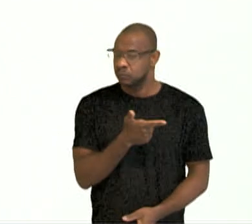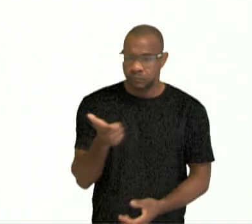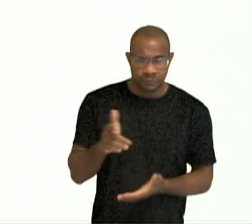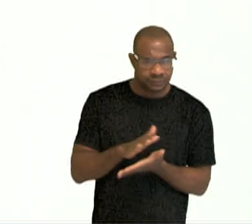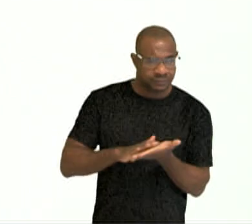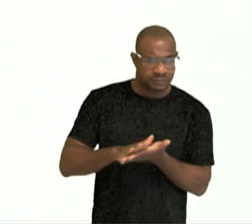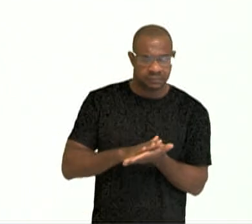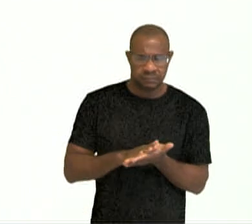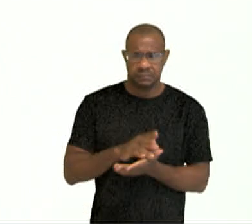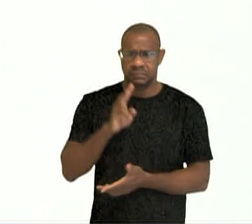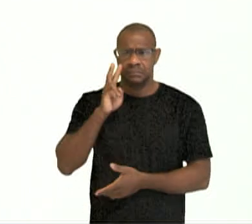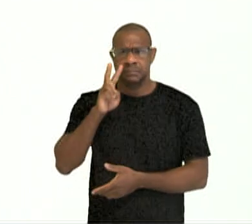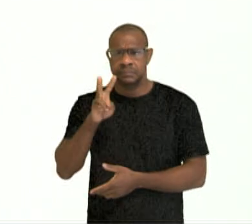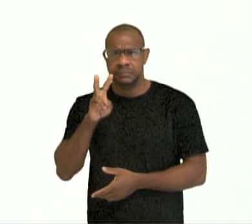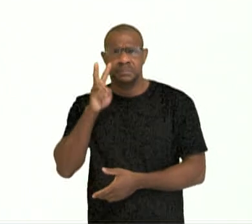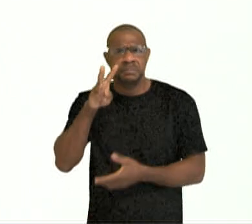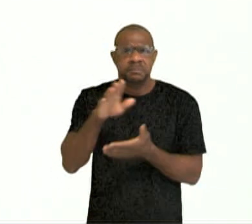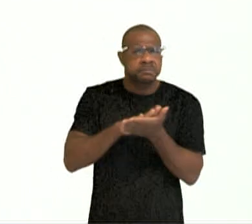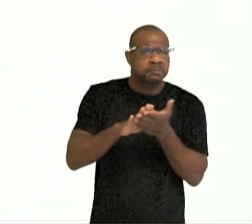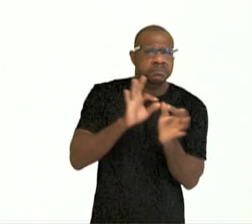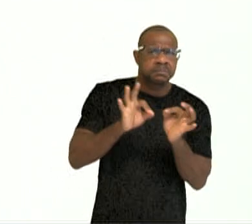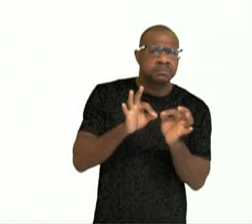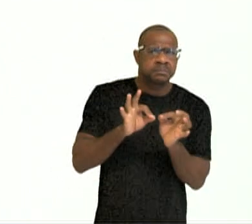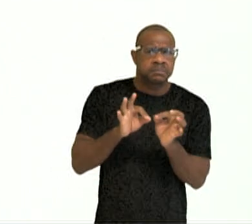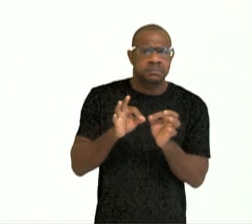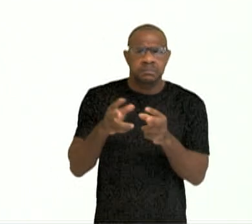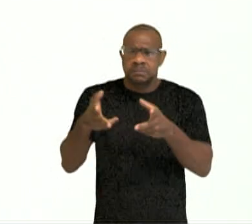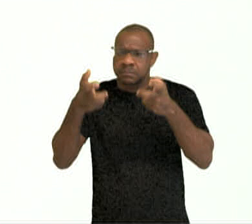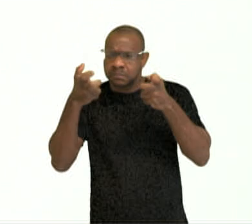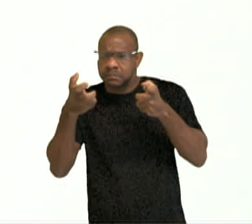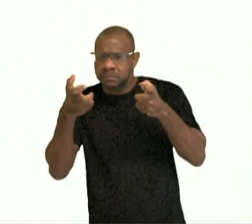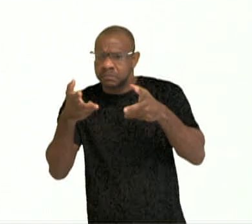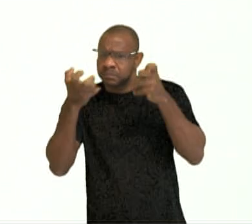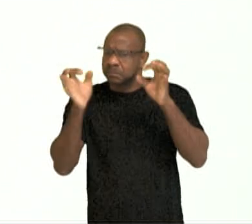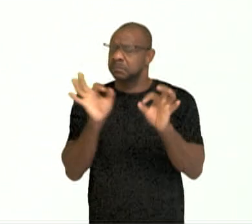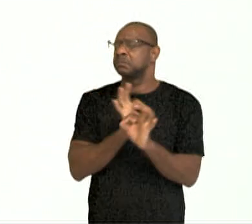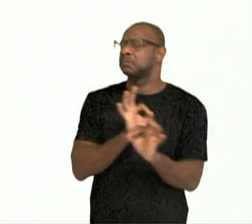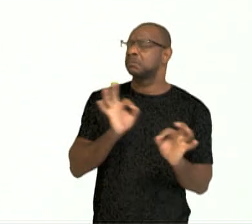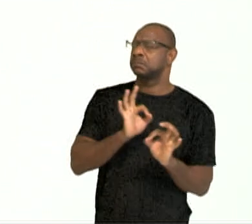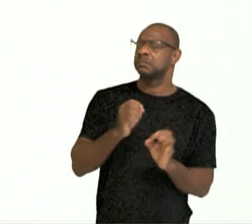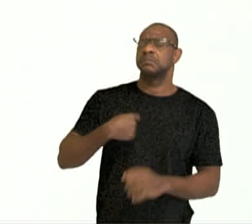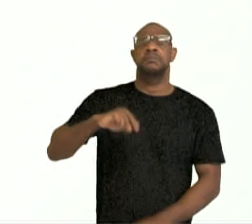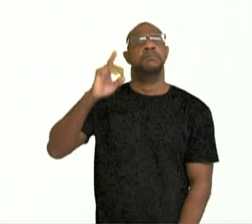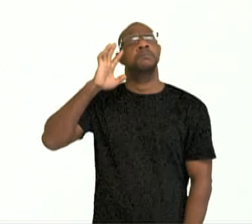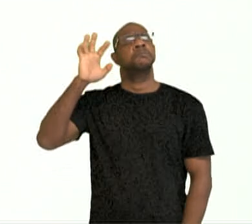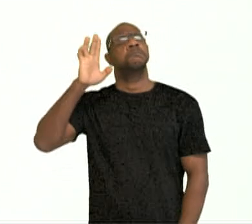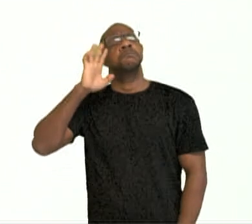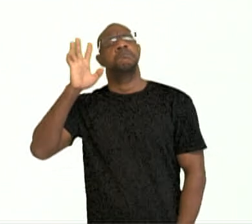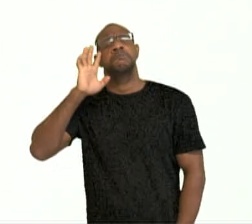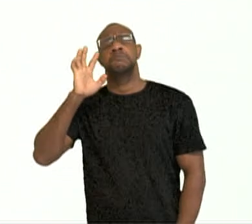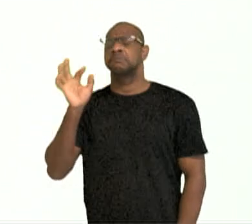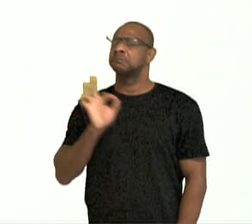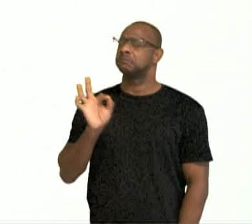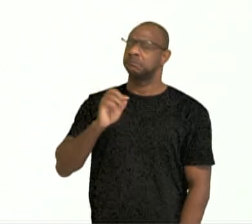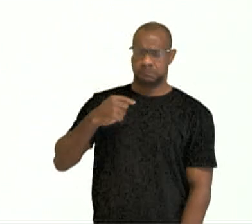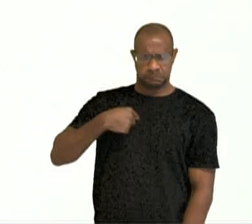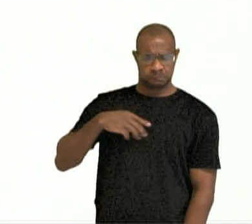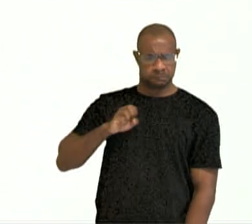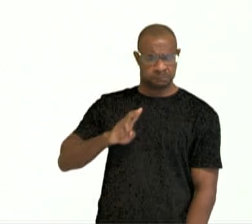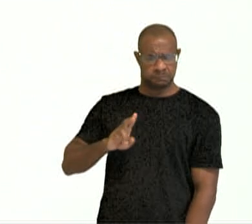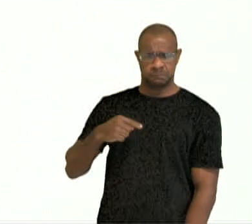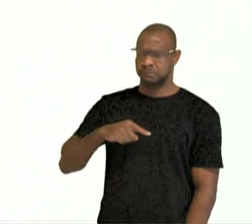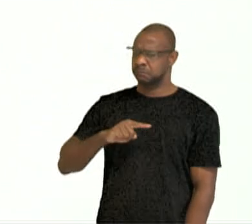não vejo, mas vejo. Que não ouço, mas ouço. Que não sonho, mas sonho que não sou eu,